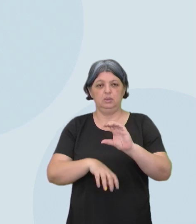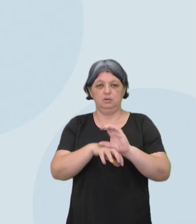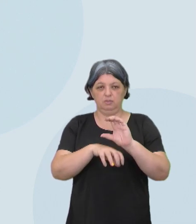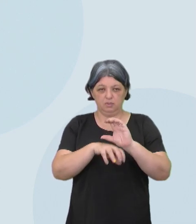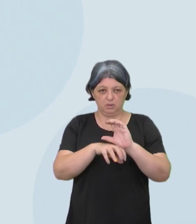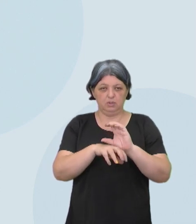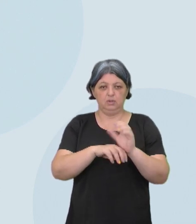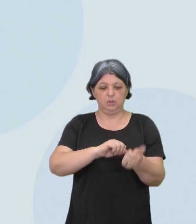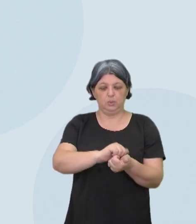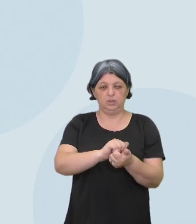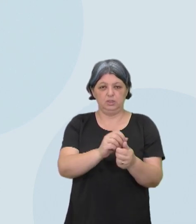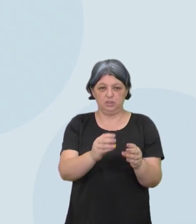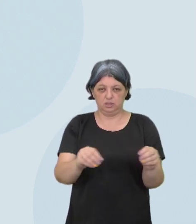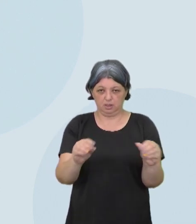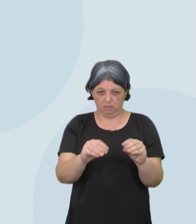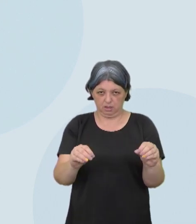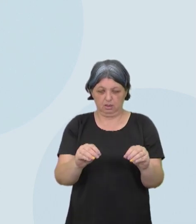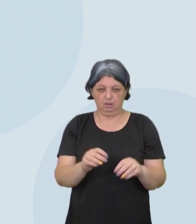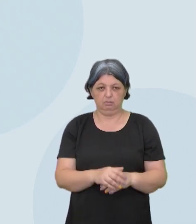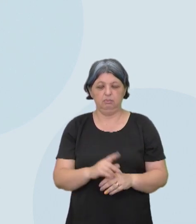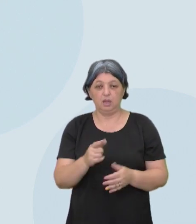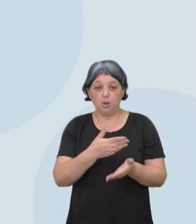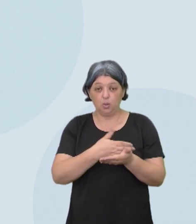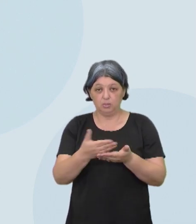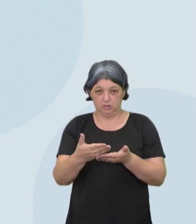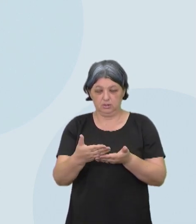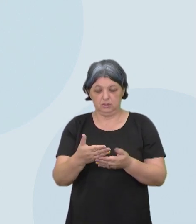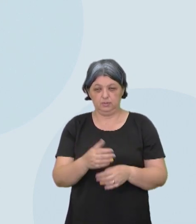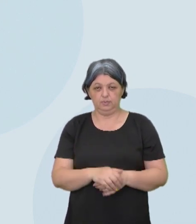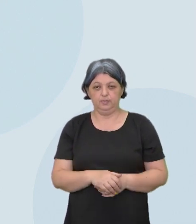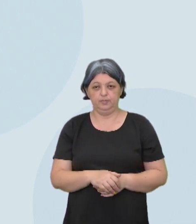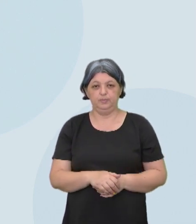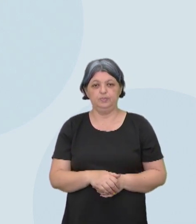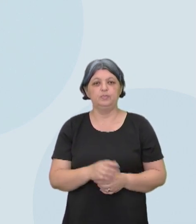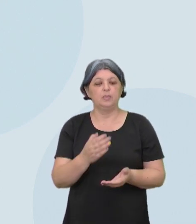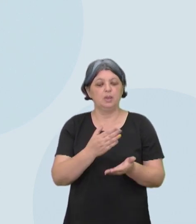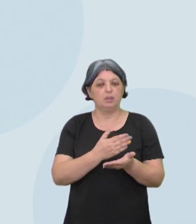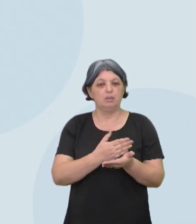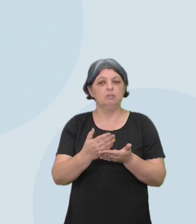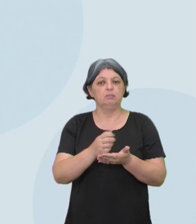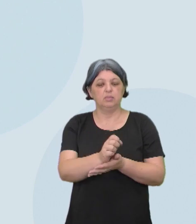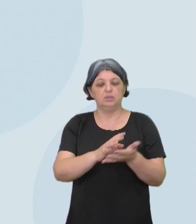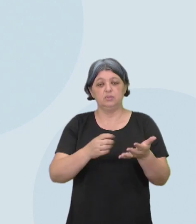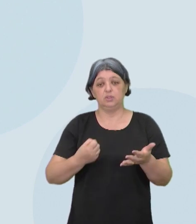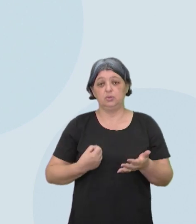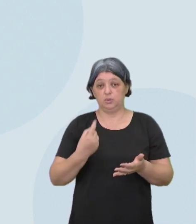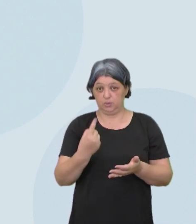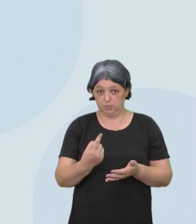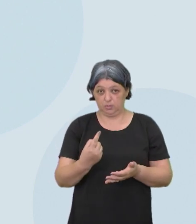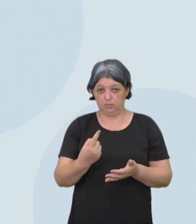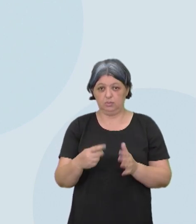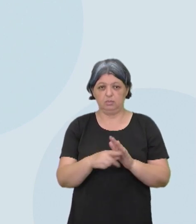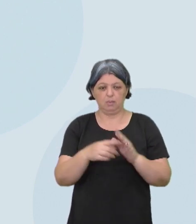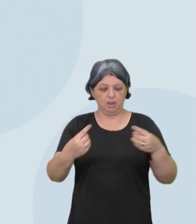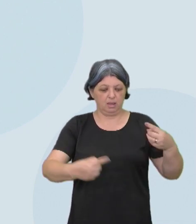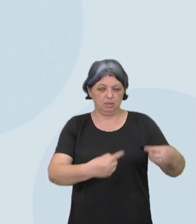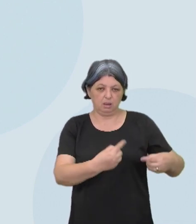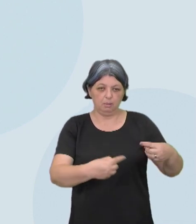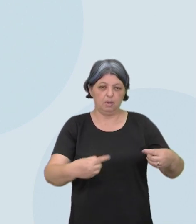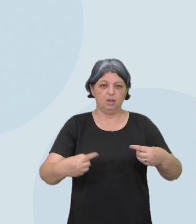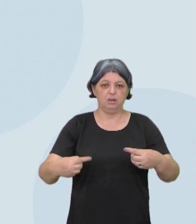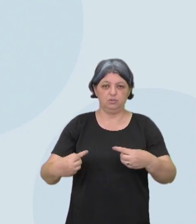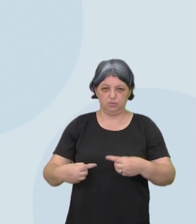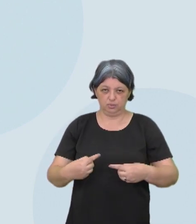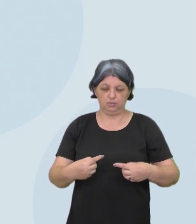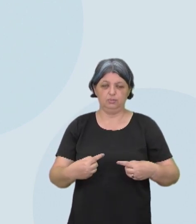componente que eu estava aí encabeçando, Na nossa atividade 1, a gente trabalhou a questão dos debates, onde a